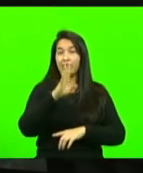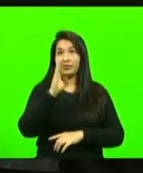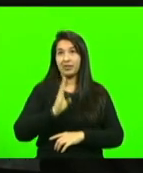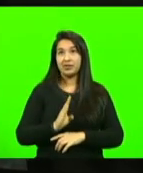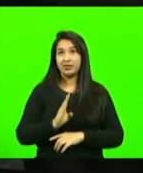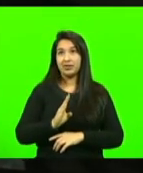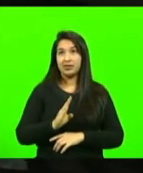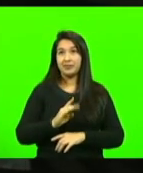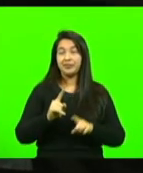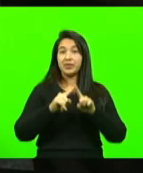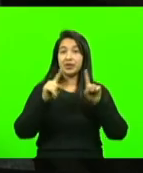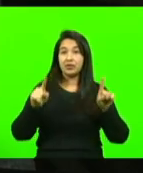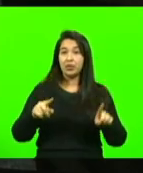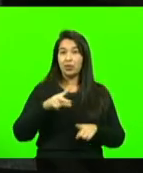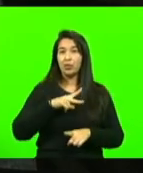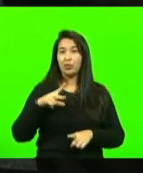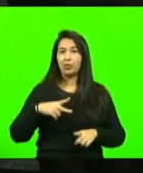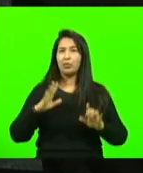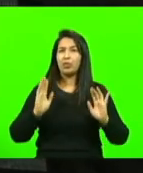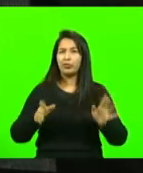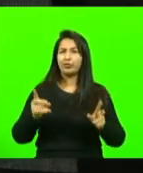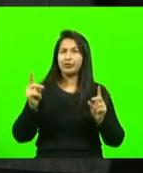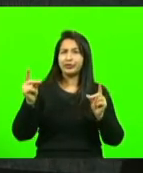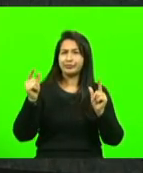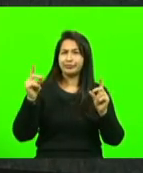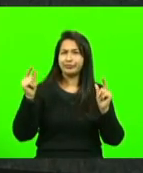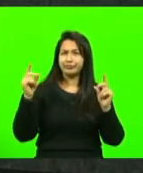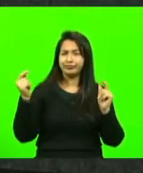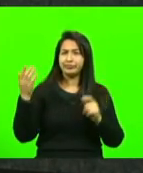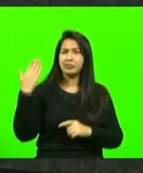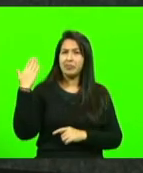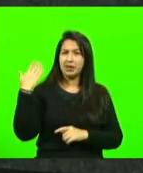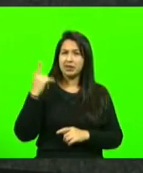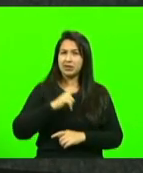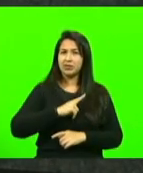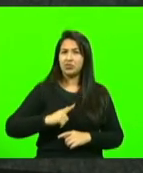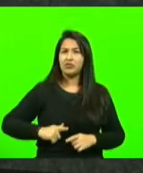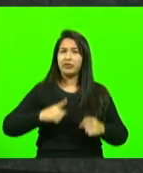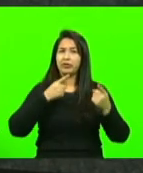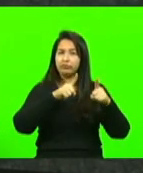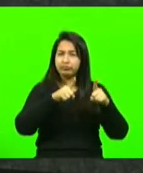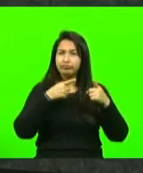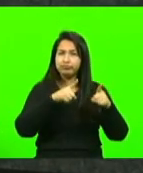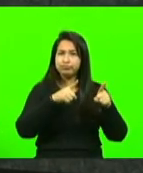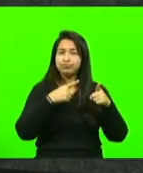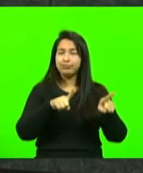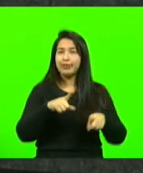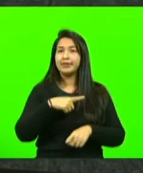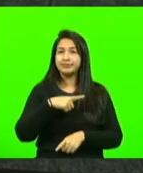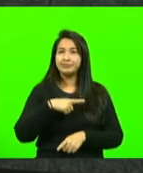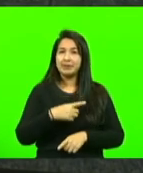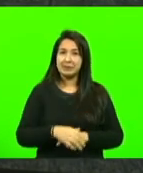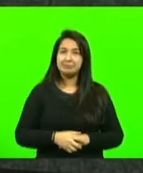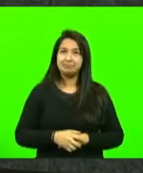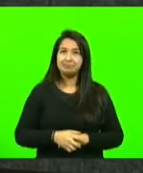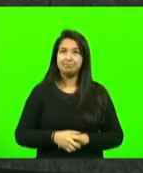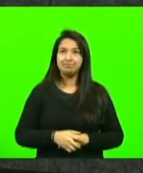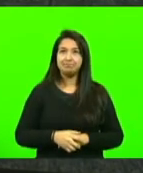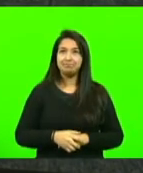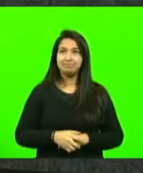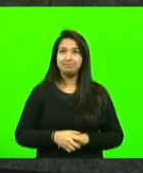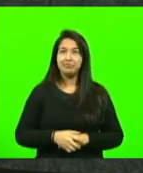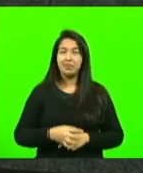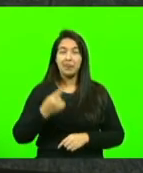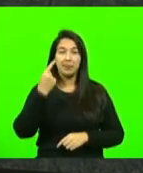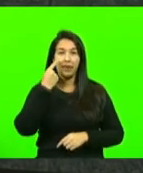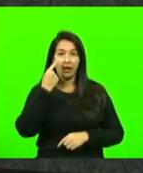ele já vem sendo alvo de dos governos aí a muitos anos né quando a gente tira